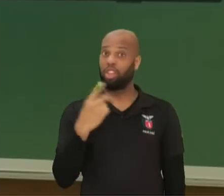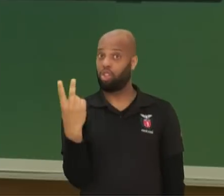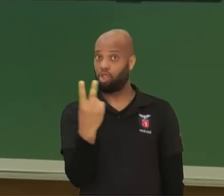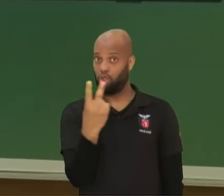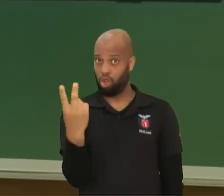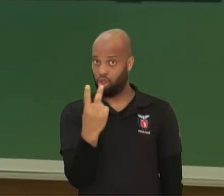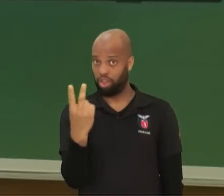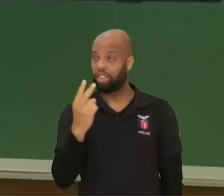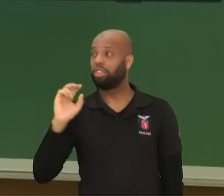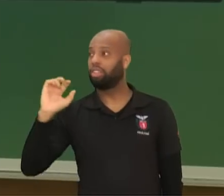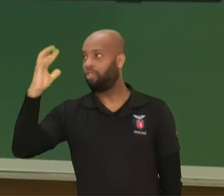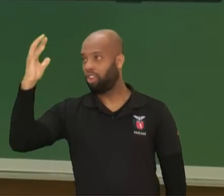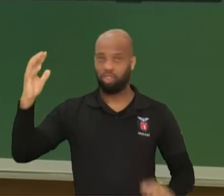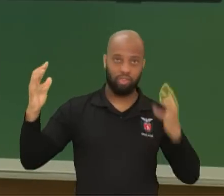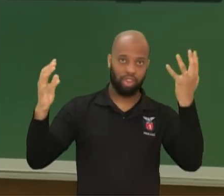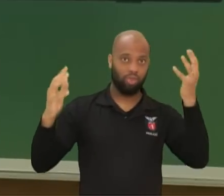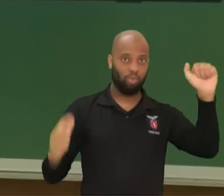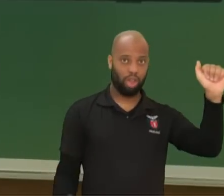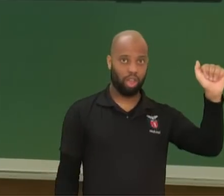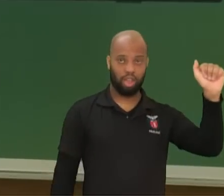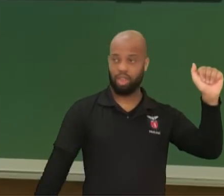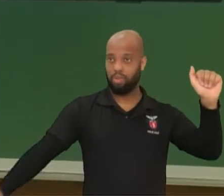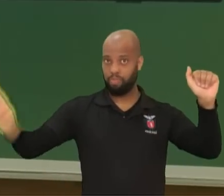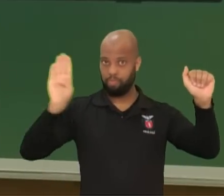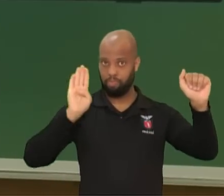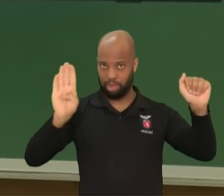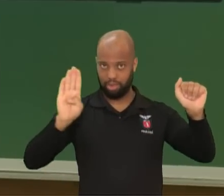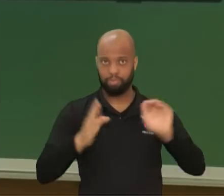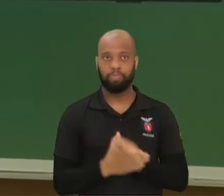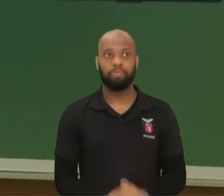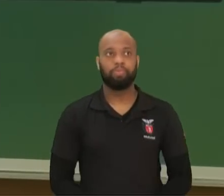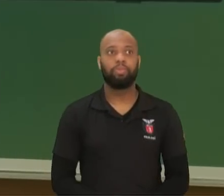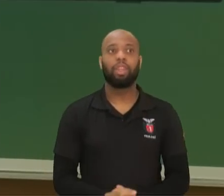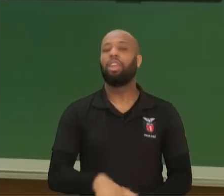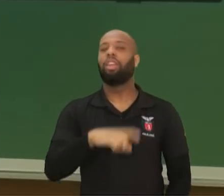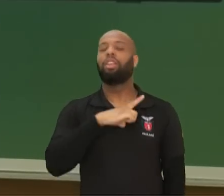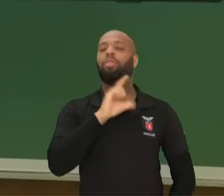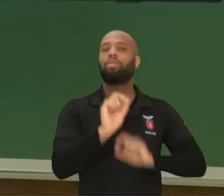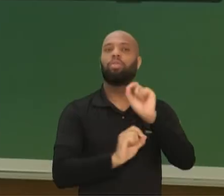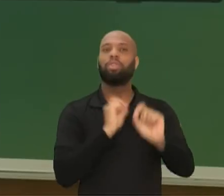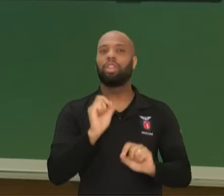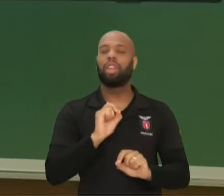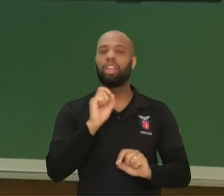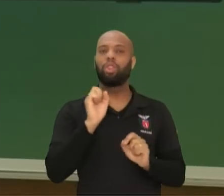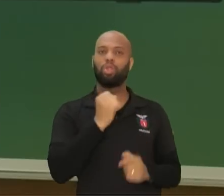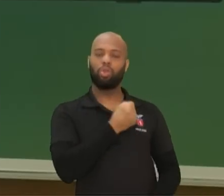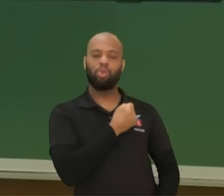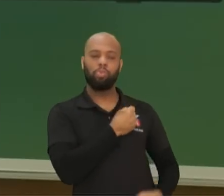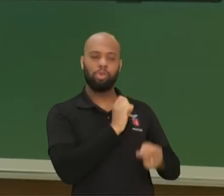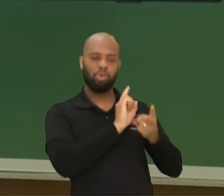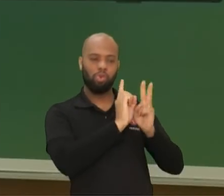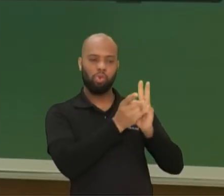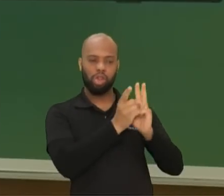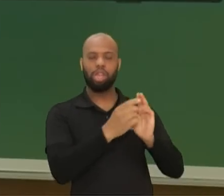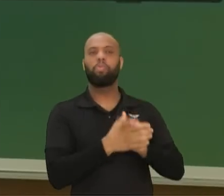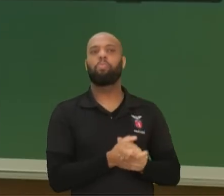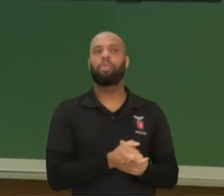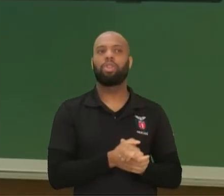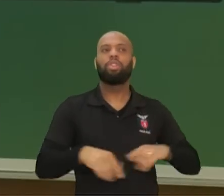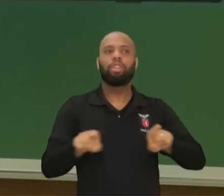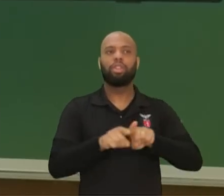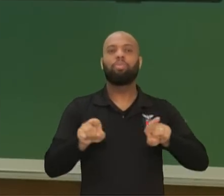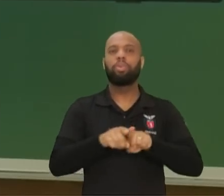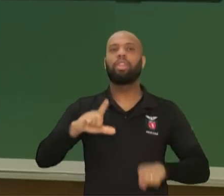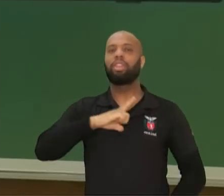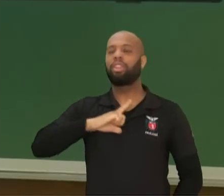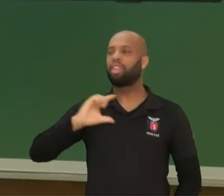aqui 2 eventos, o evento A e o evento B. O evento com os números ímpares ali e o evento com